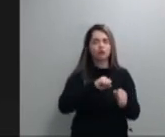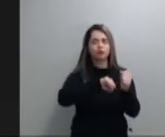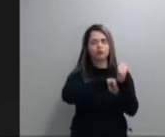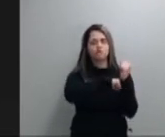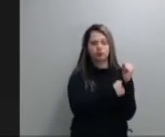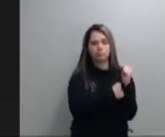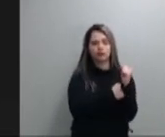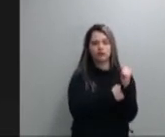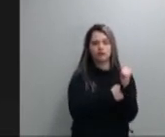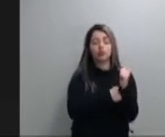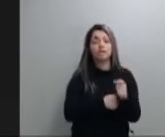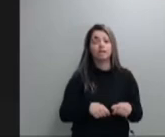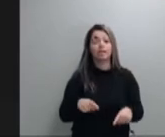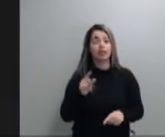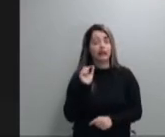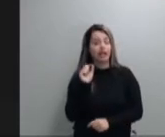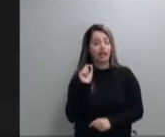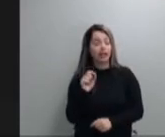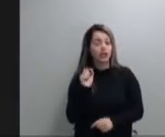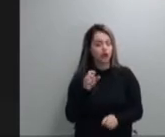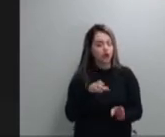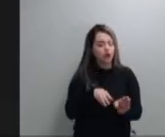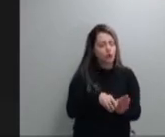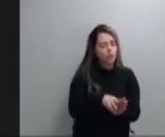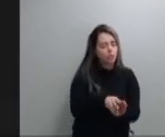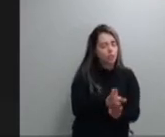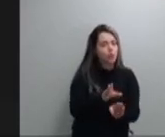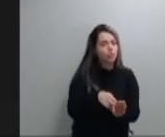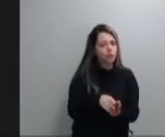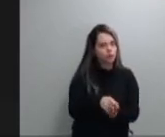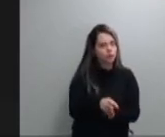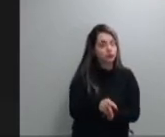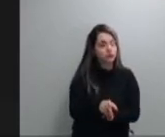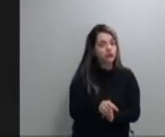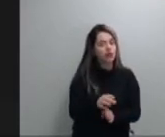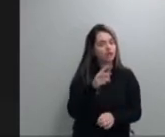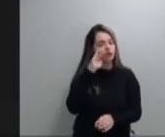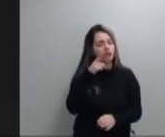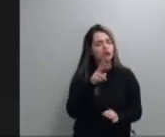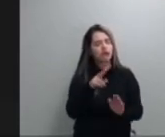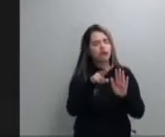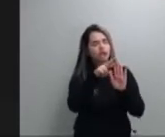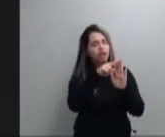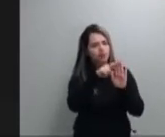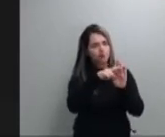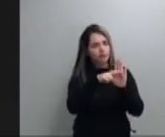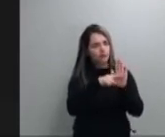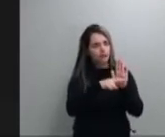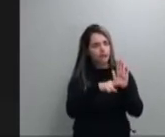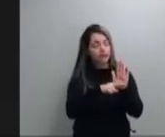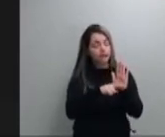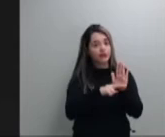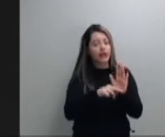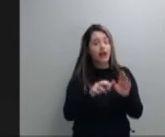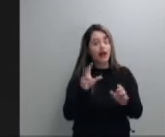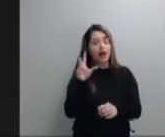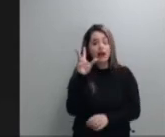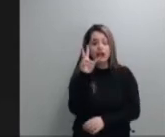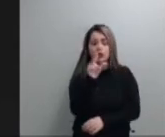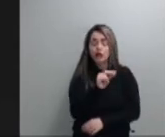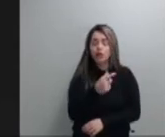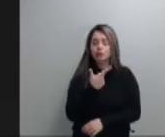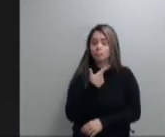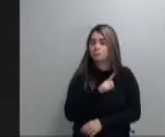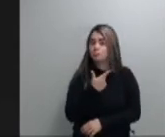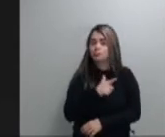também havia estabelecido que se vedava no concurso do Piauí a acumulação ilimitada de títulos, ou seja,